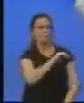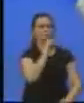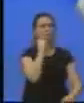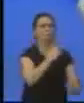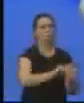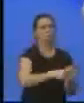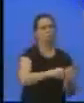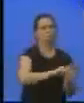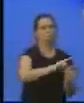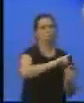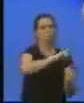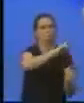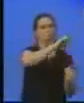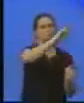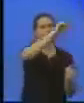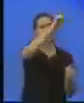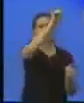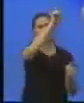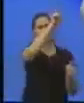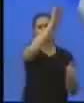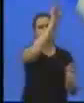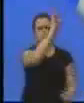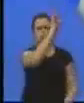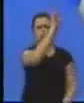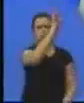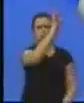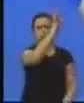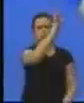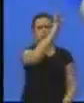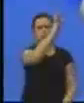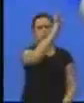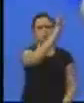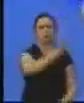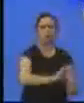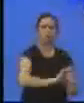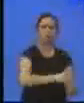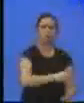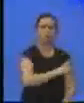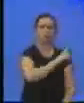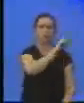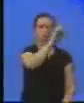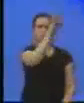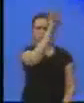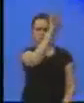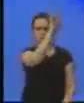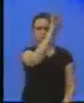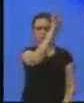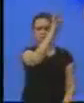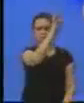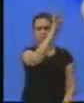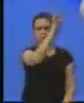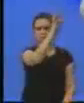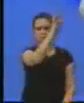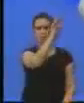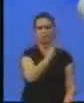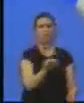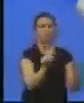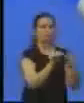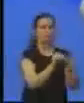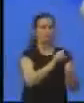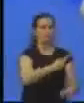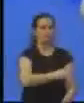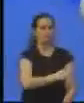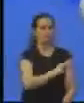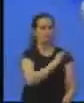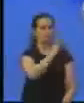bola no instante t igual... no instante t, não fixei o t, no instante t. Bom, velocidade da